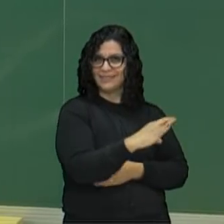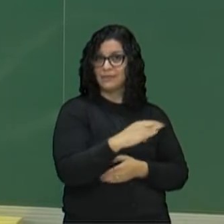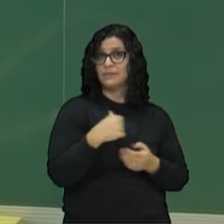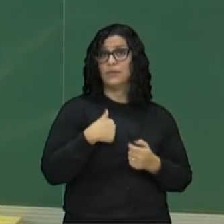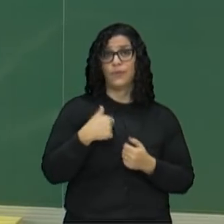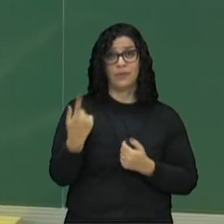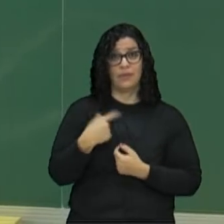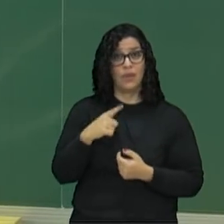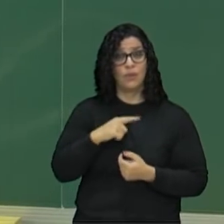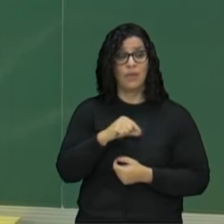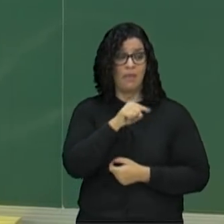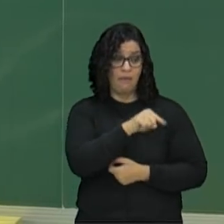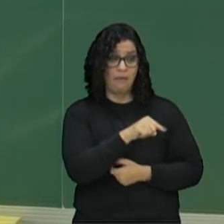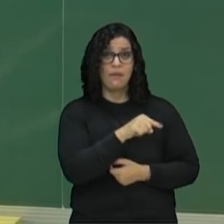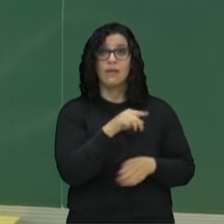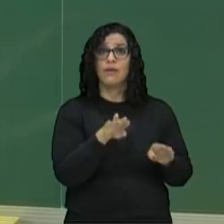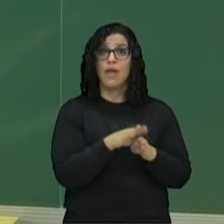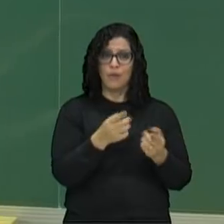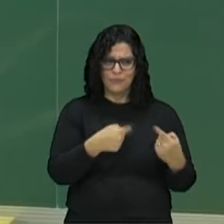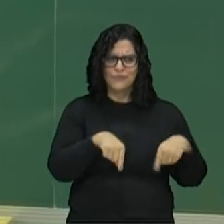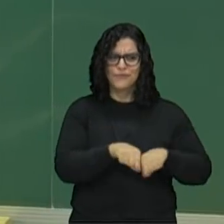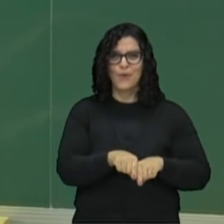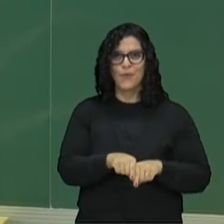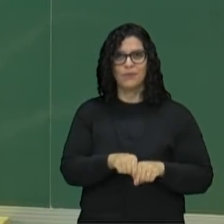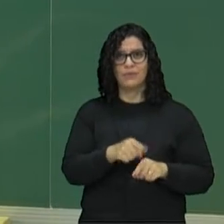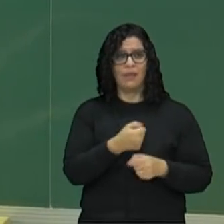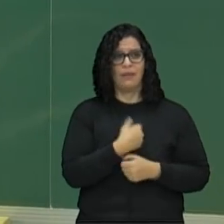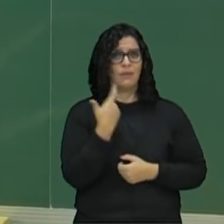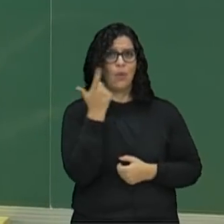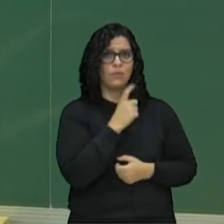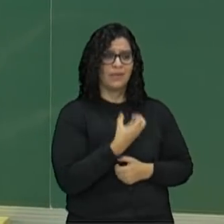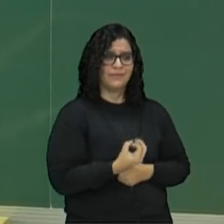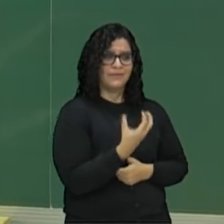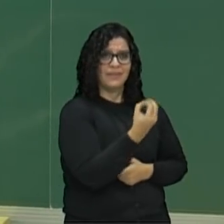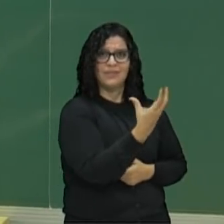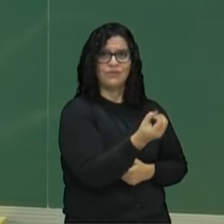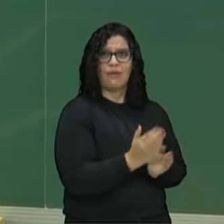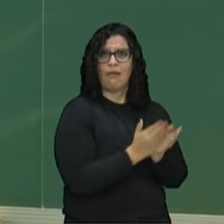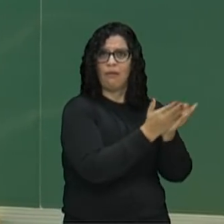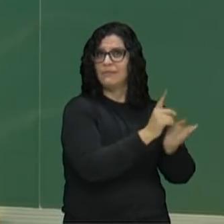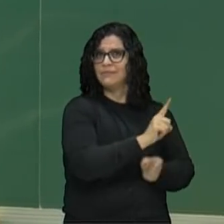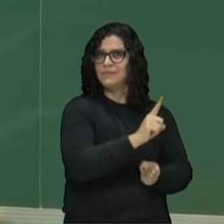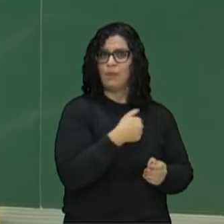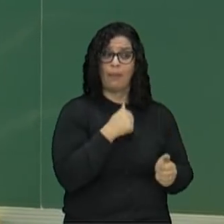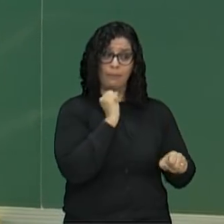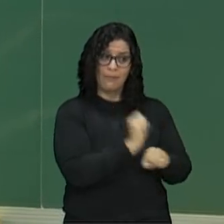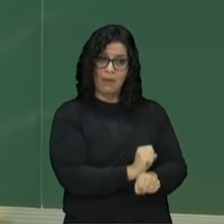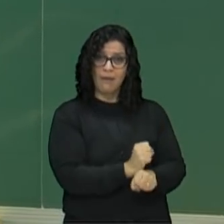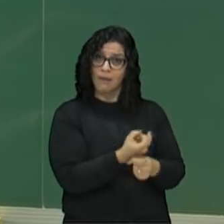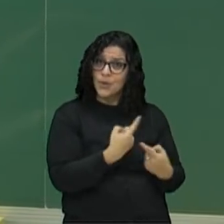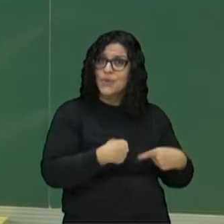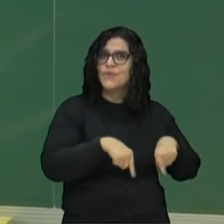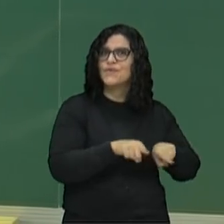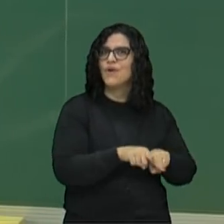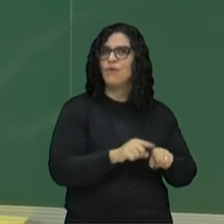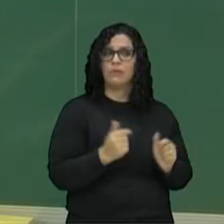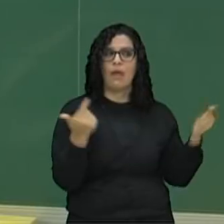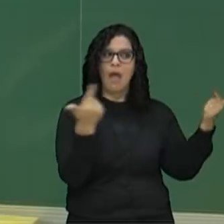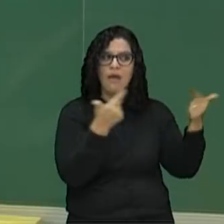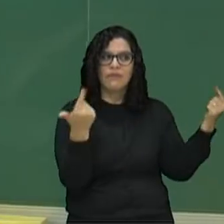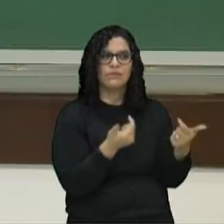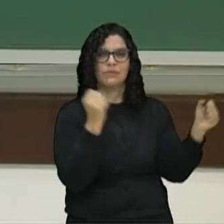seja, para que o seu sonho não seja realizado, para que ele não corra atrás, para que ele não se